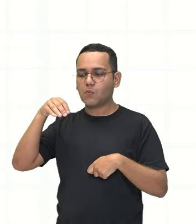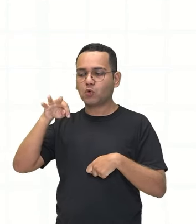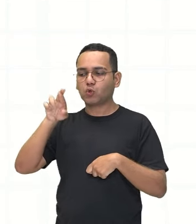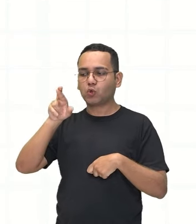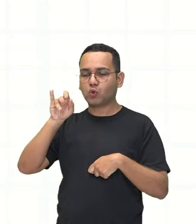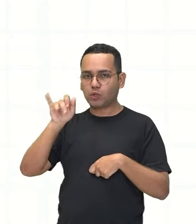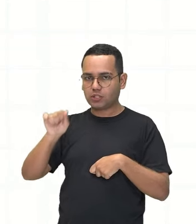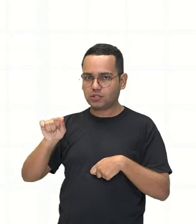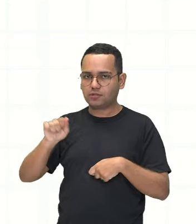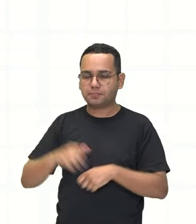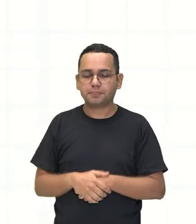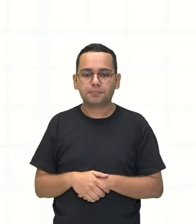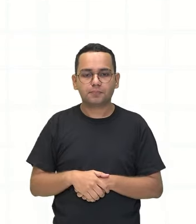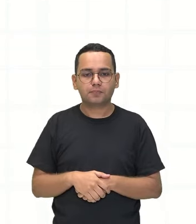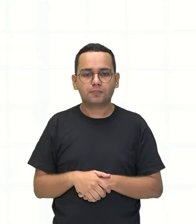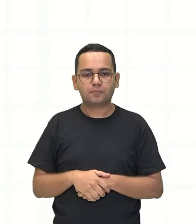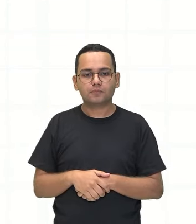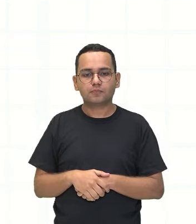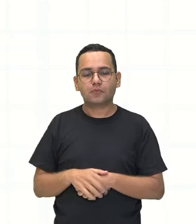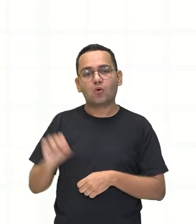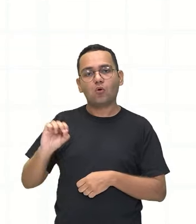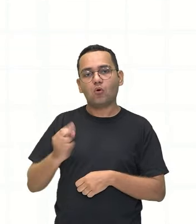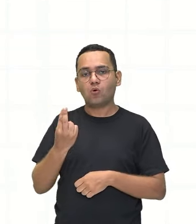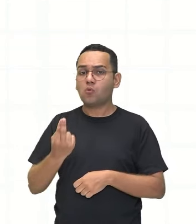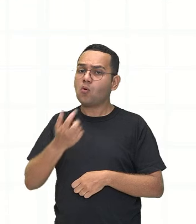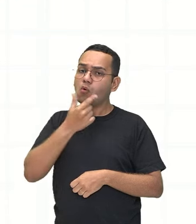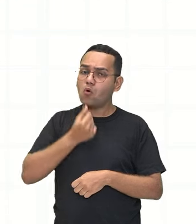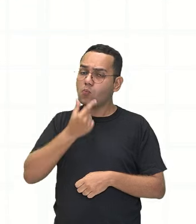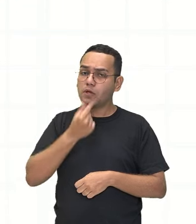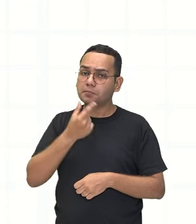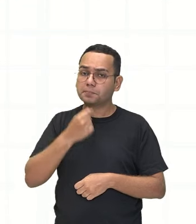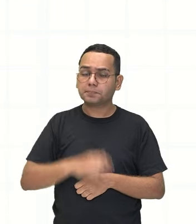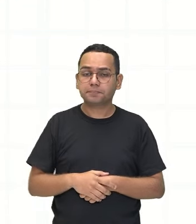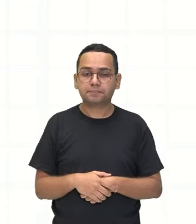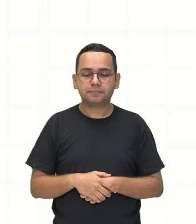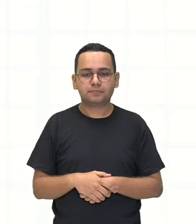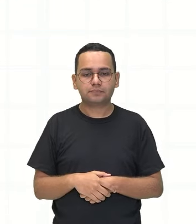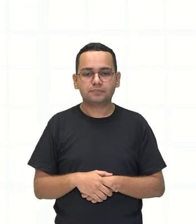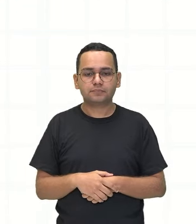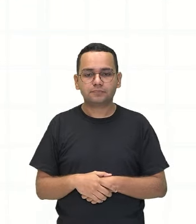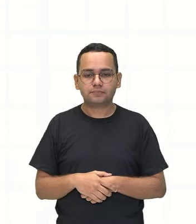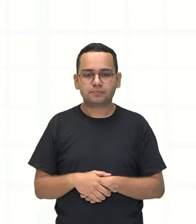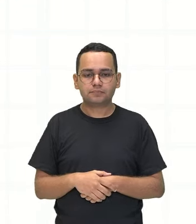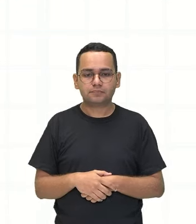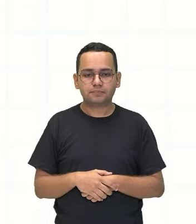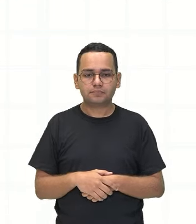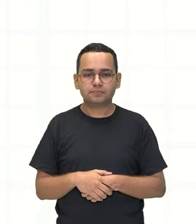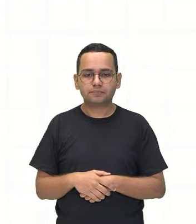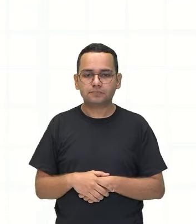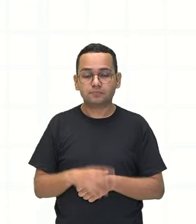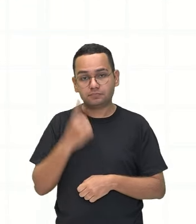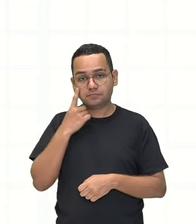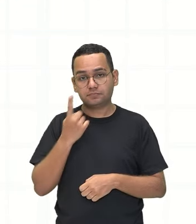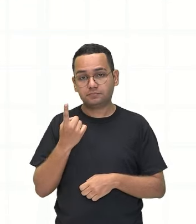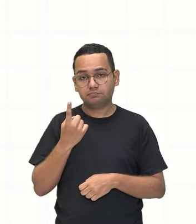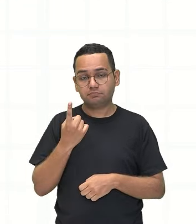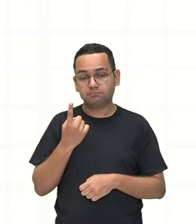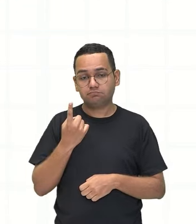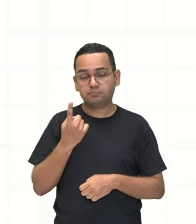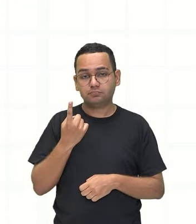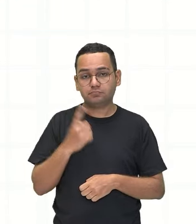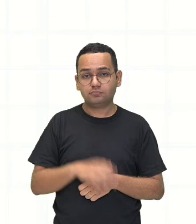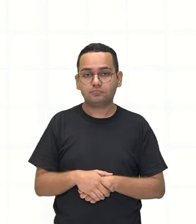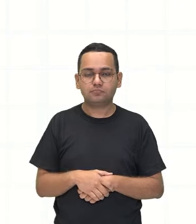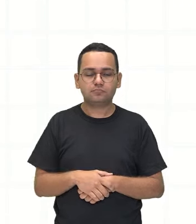certo? Ou o motorista, tá? Eu posso dizer o motorista ou